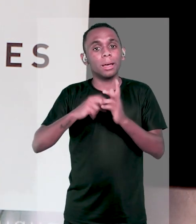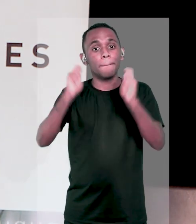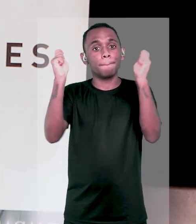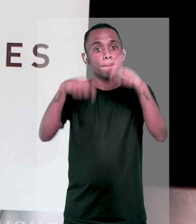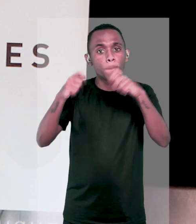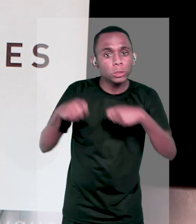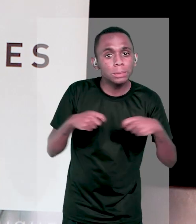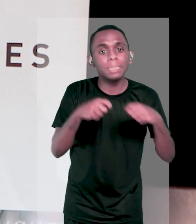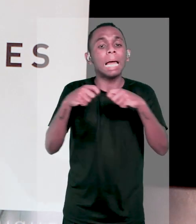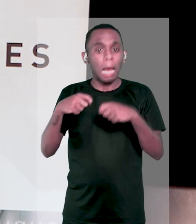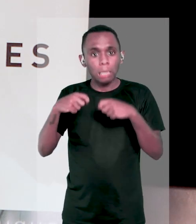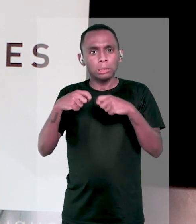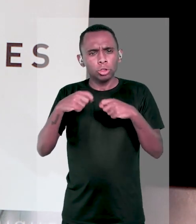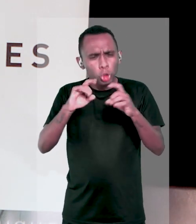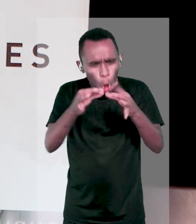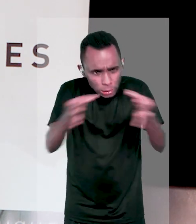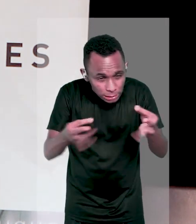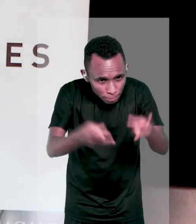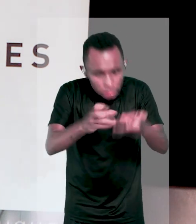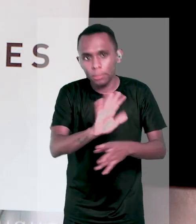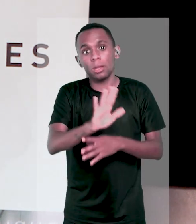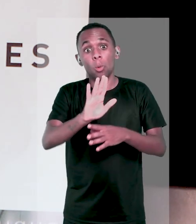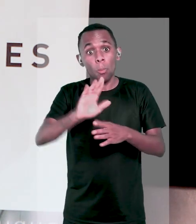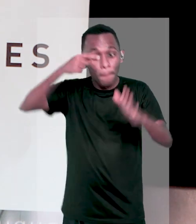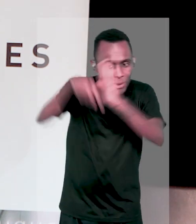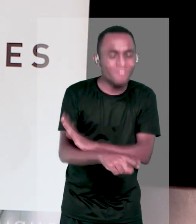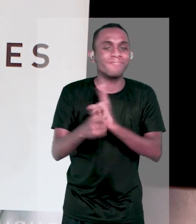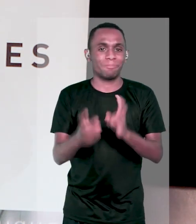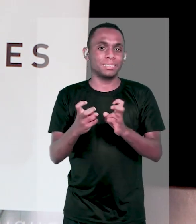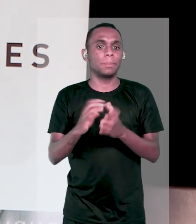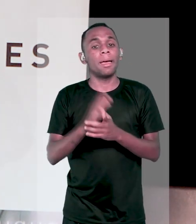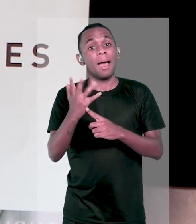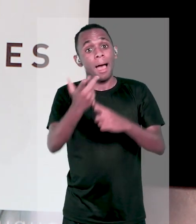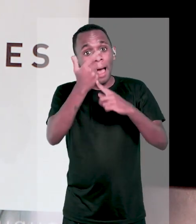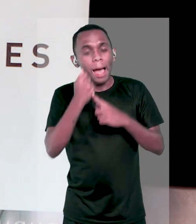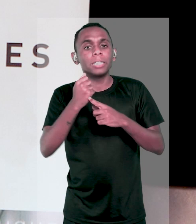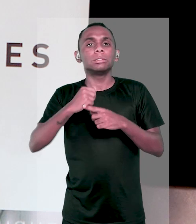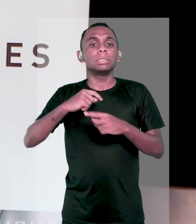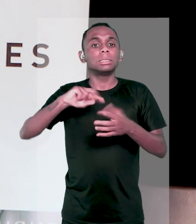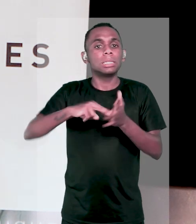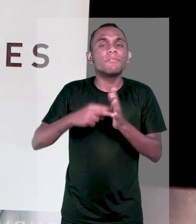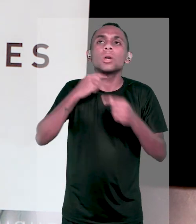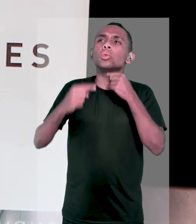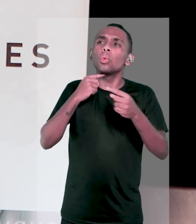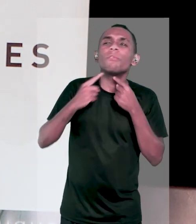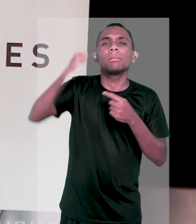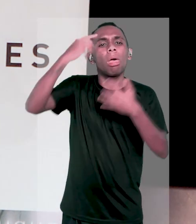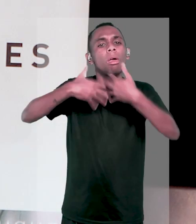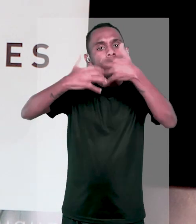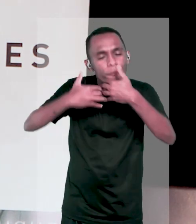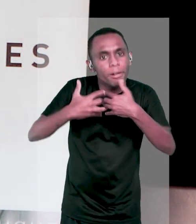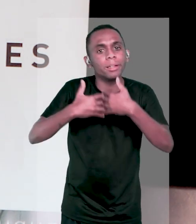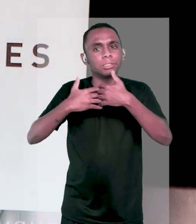corpos são corpos utilitários são os frutos da tecnologia esses corpos nos